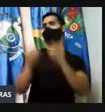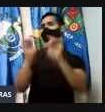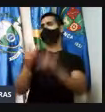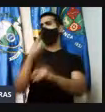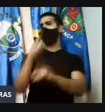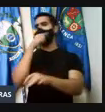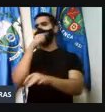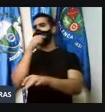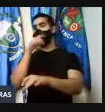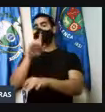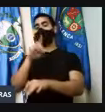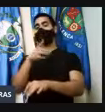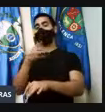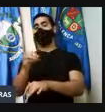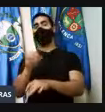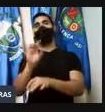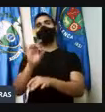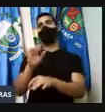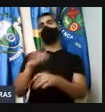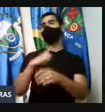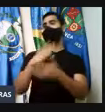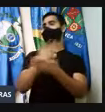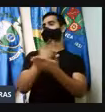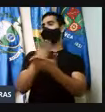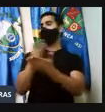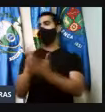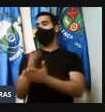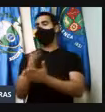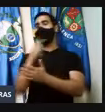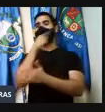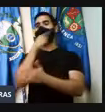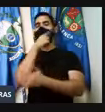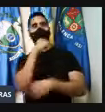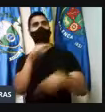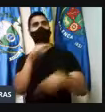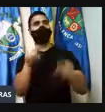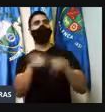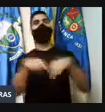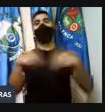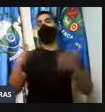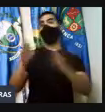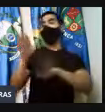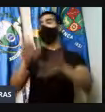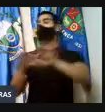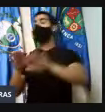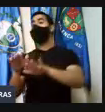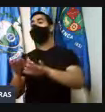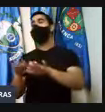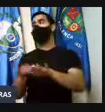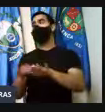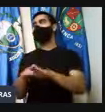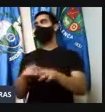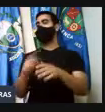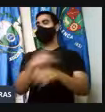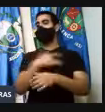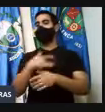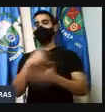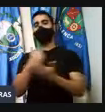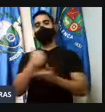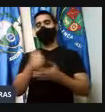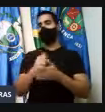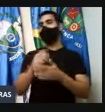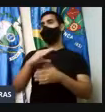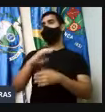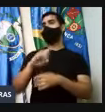O leilão vai ser só para distribuição da água e quem vai cuidar do saneamento básico. Então, a SEDAI continua